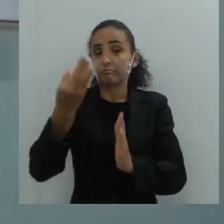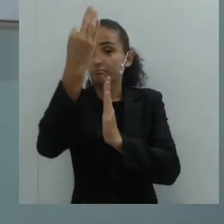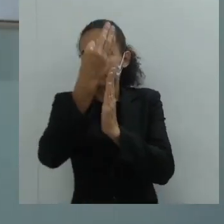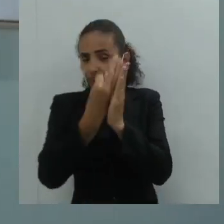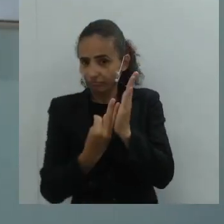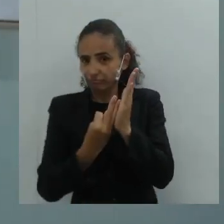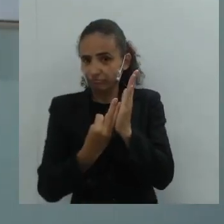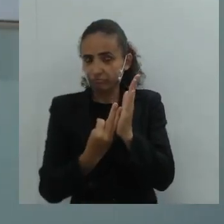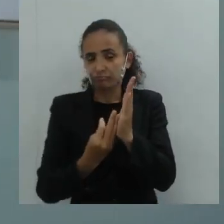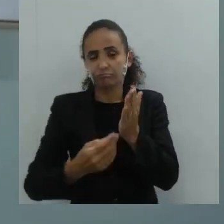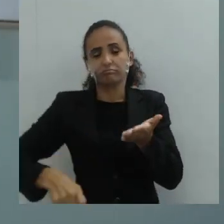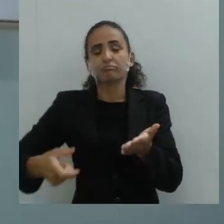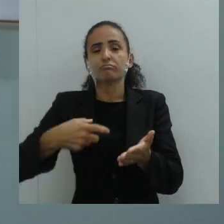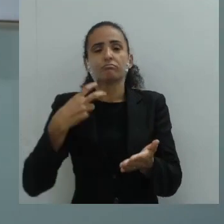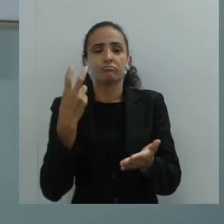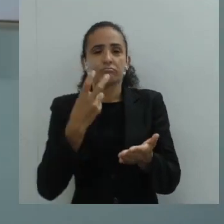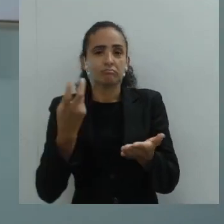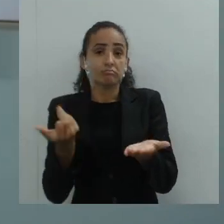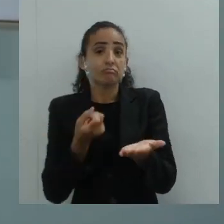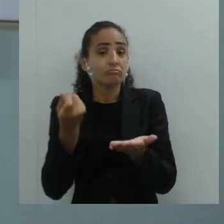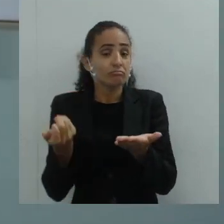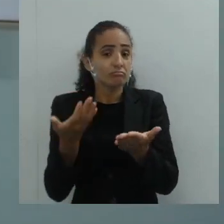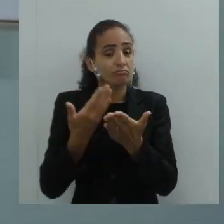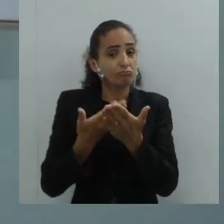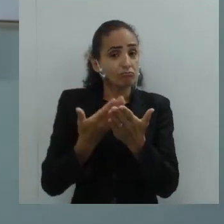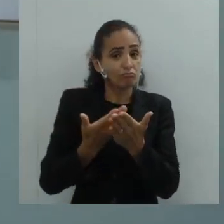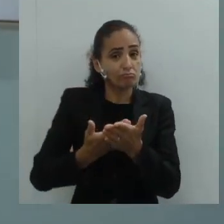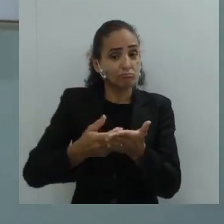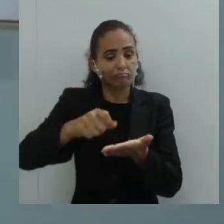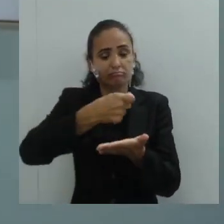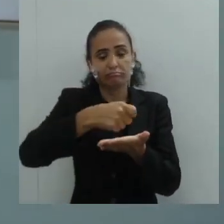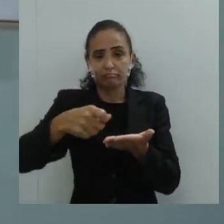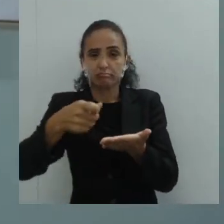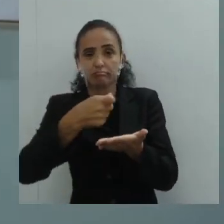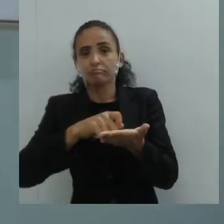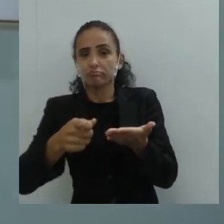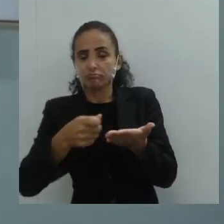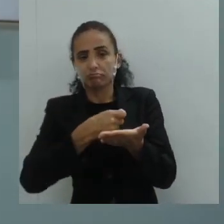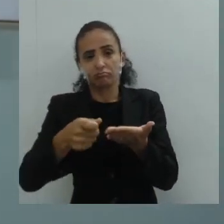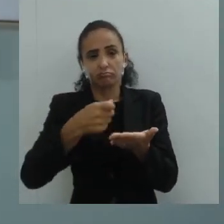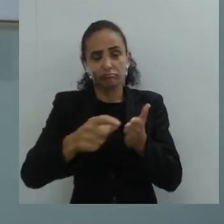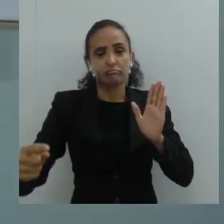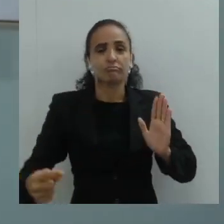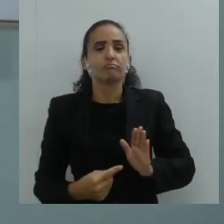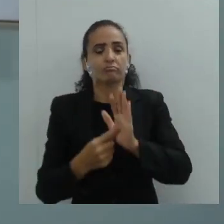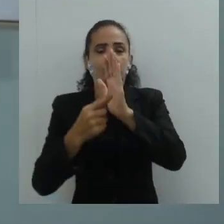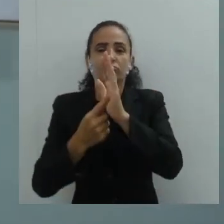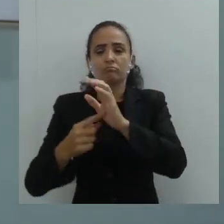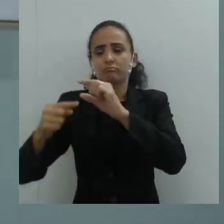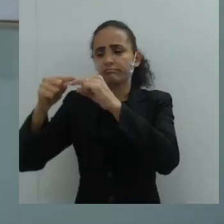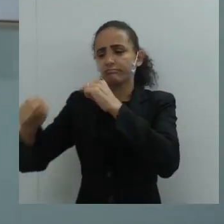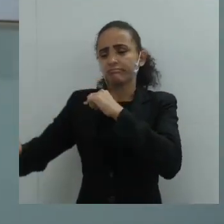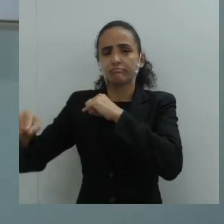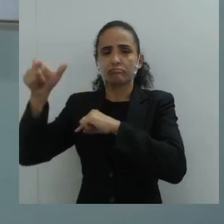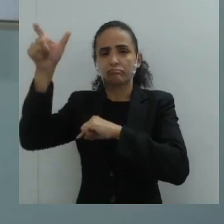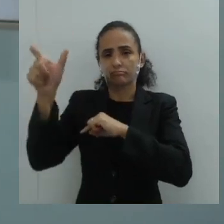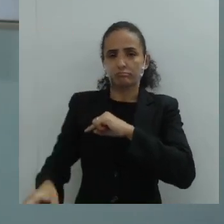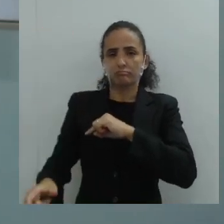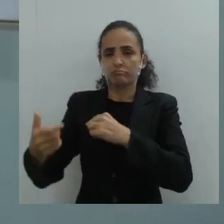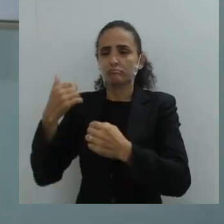textos orais ou escritos ou representativos, certo? Contra o que nós chamamos